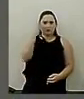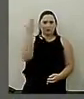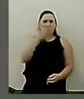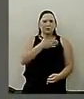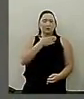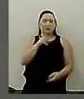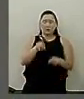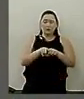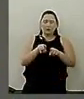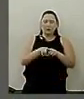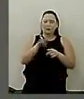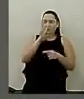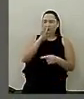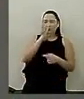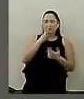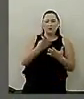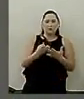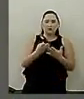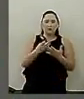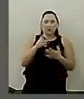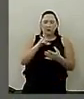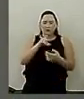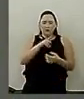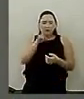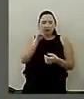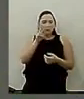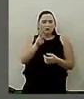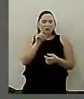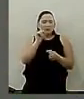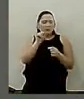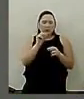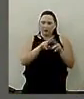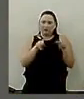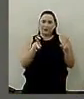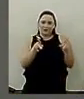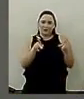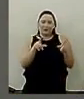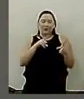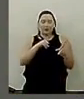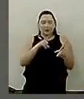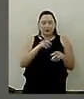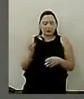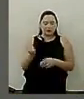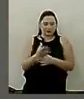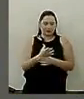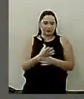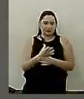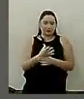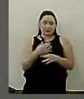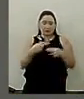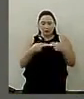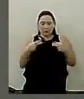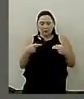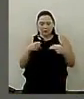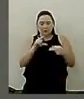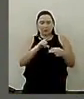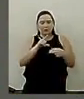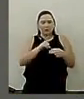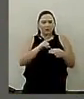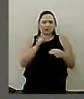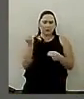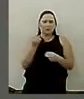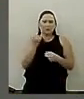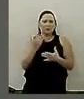e admiração. Eles viram algo diferente, algo novo, algo